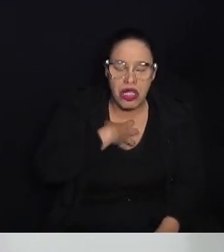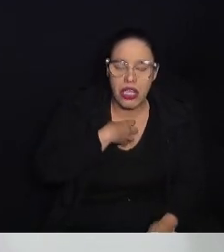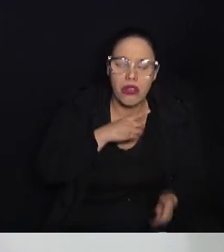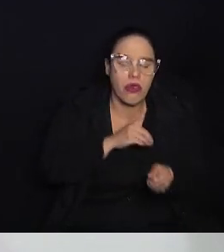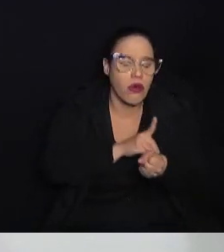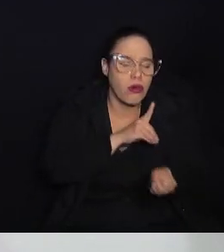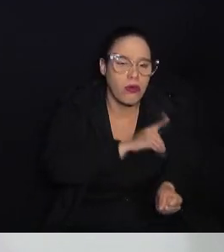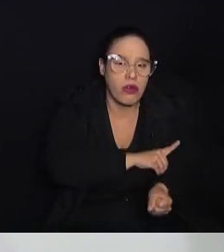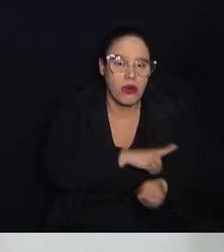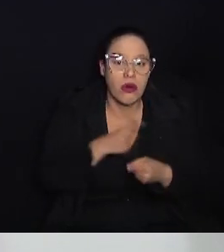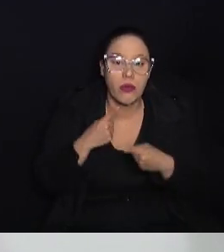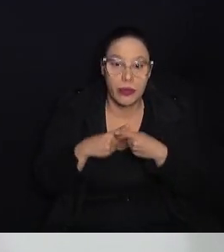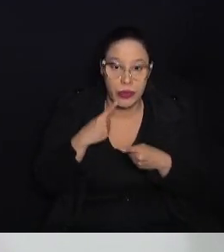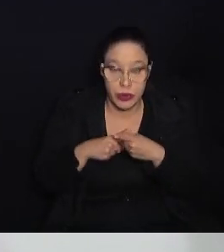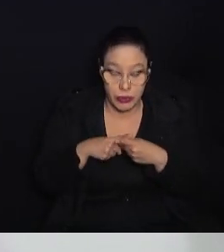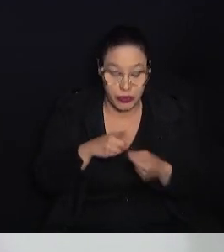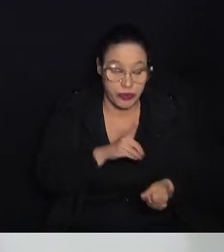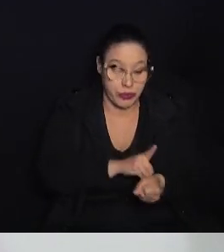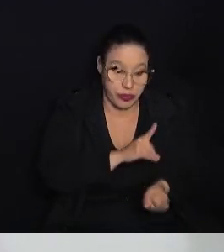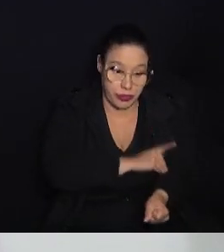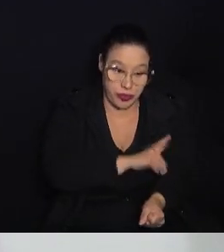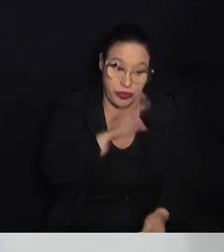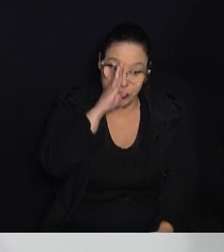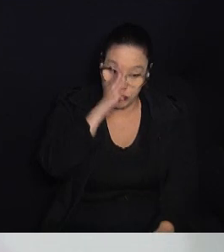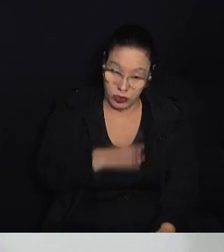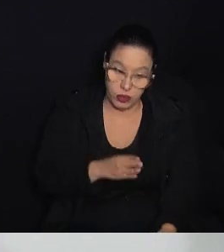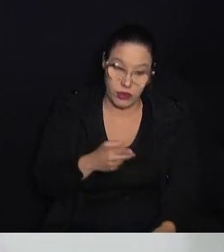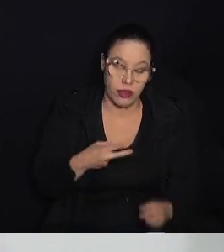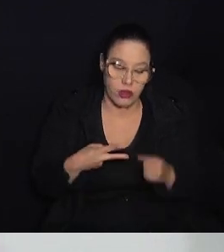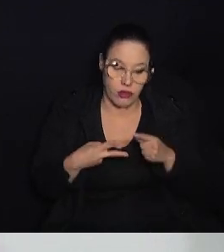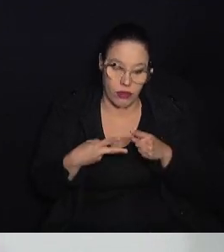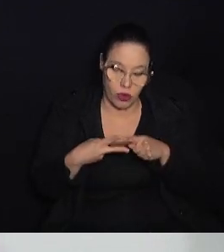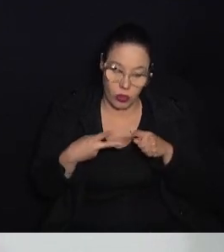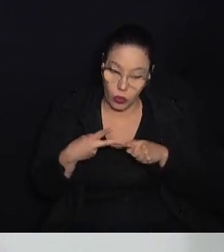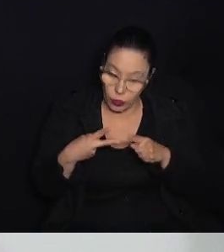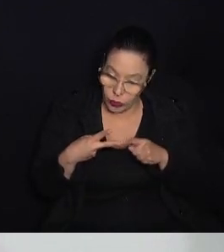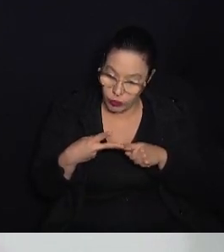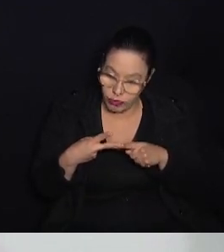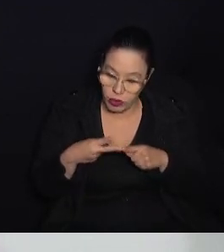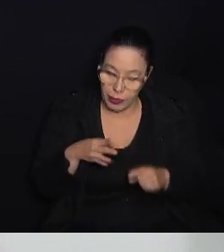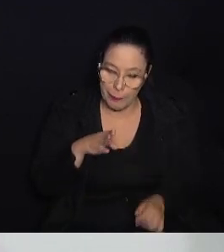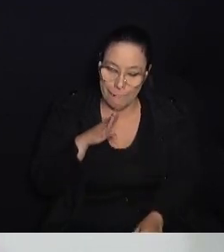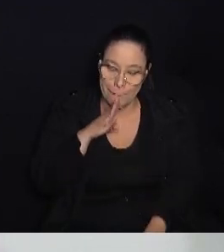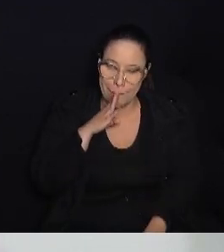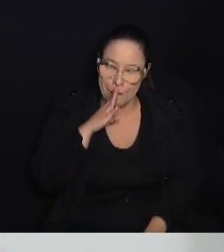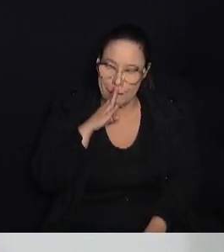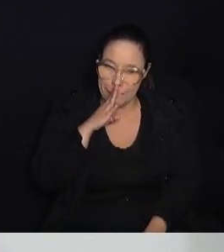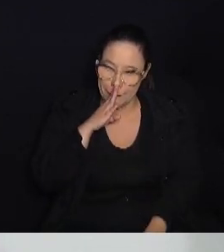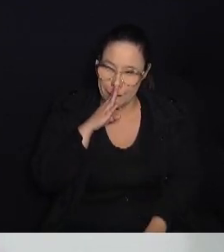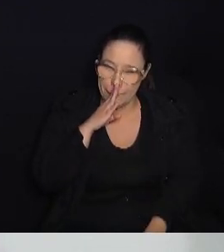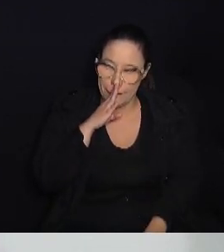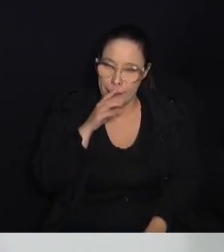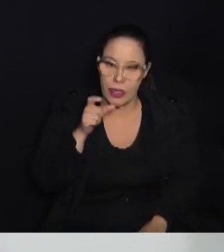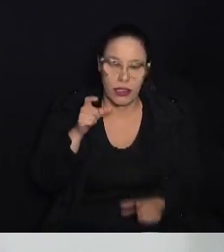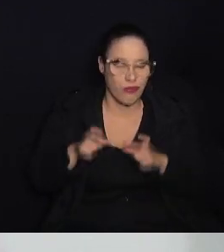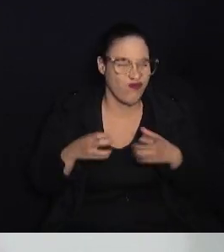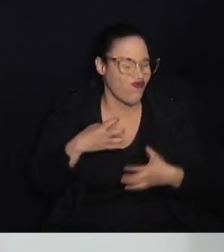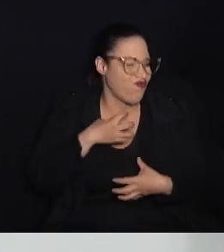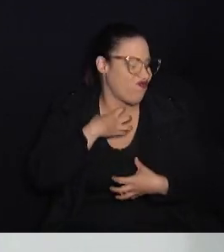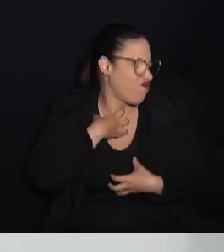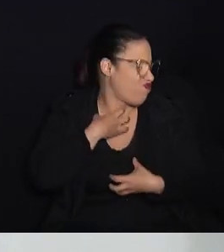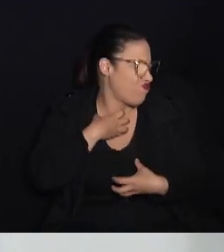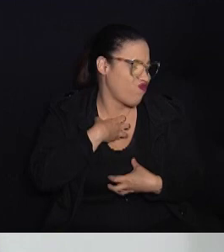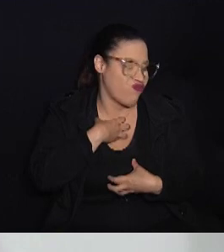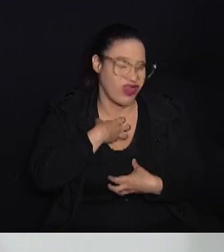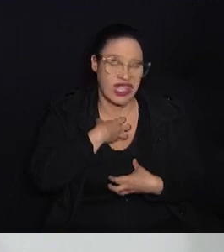de diabetes? Porque o diabetes, principalmente diabetes tipo 2, muitas vezes ele é silencioso. A pessoa não